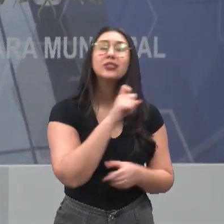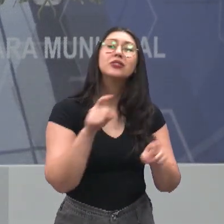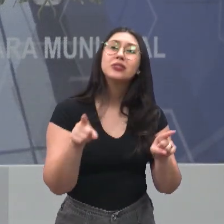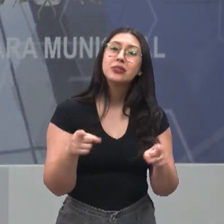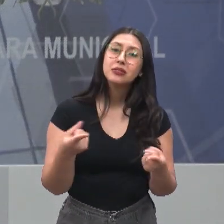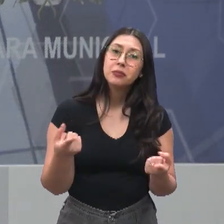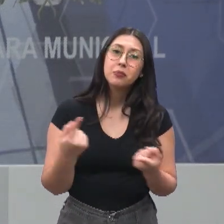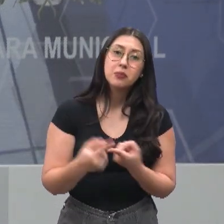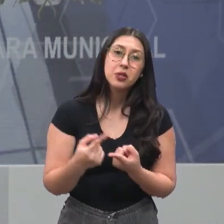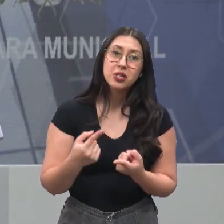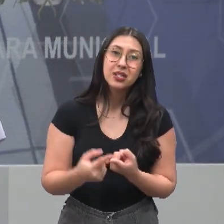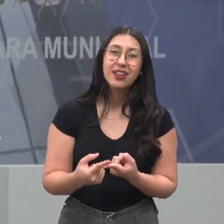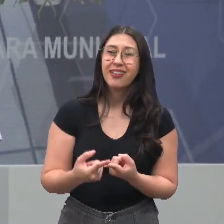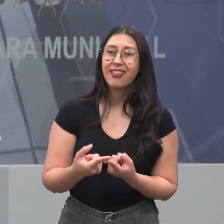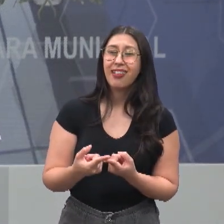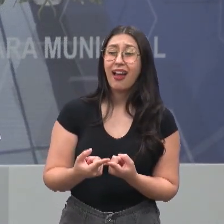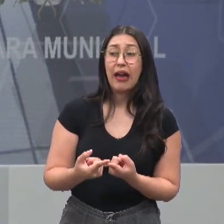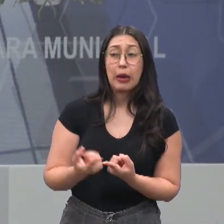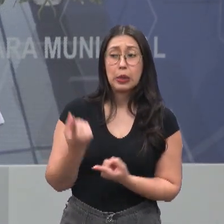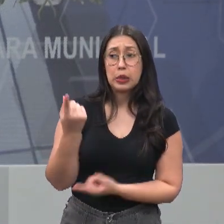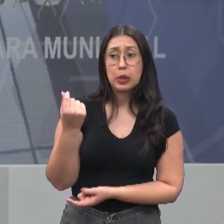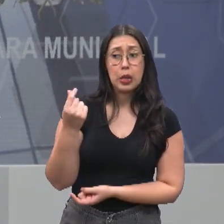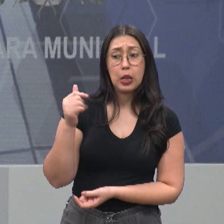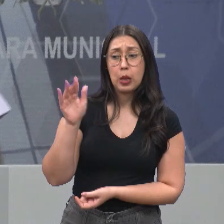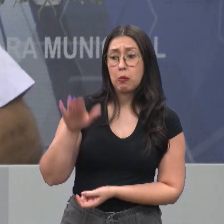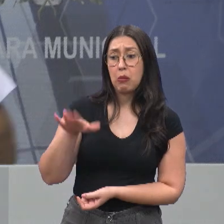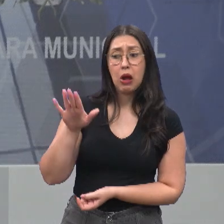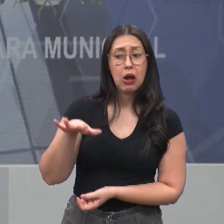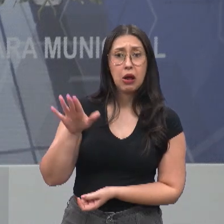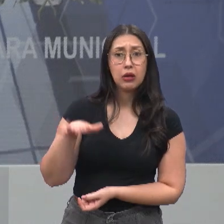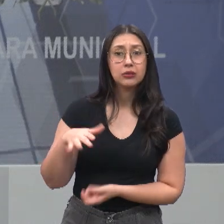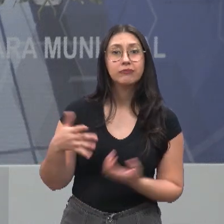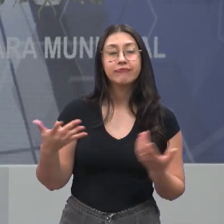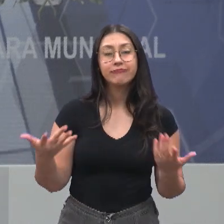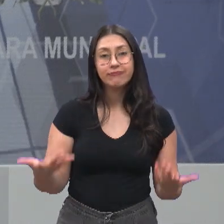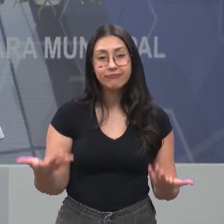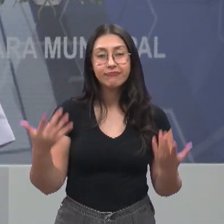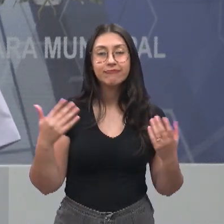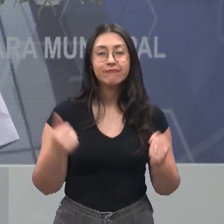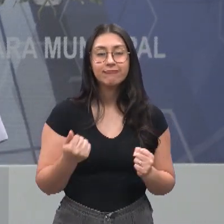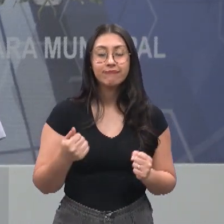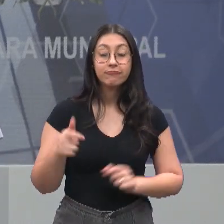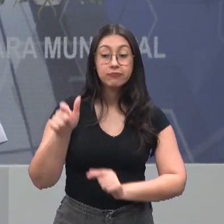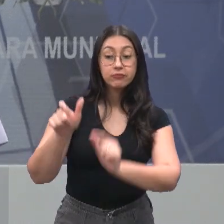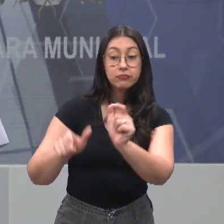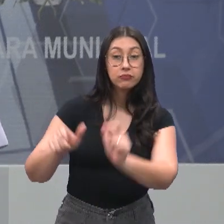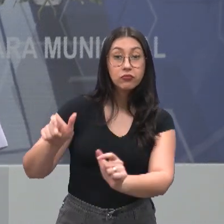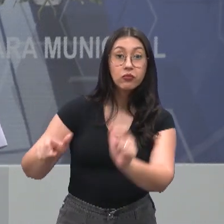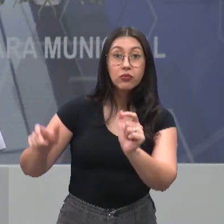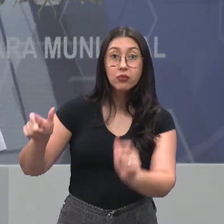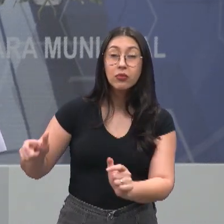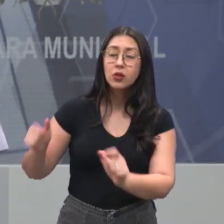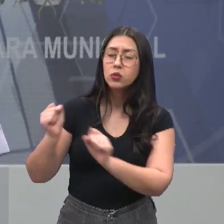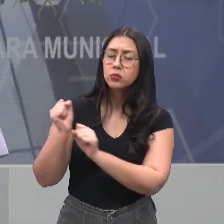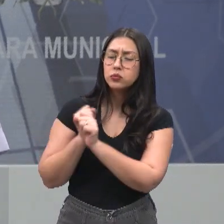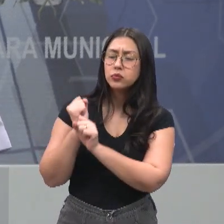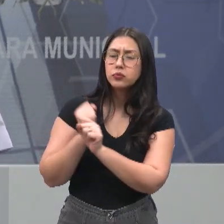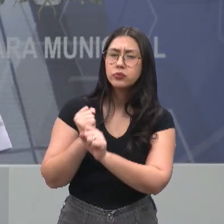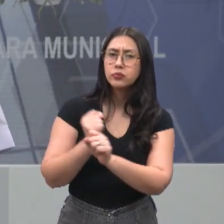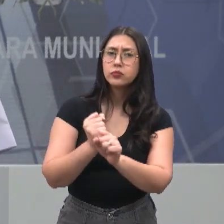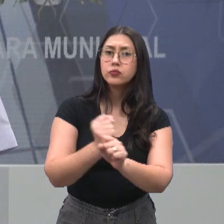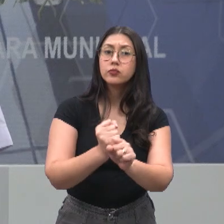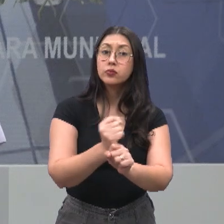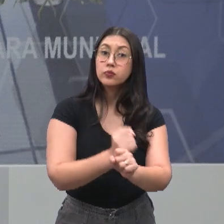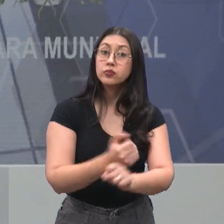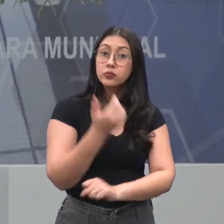loja de carro, é 20% a menos. Então, enfim, esses trabalhadores, por muitos anos, vêm clamando